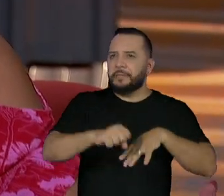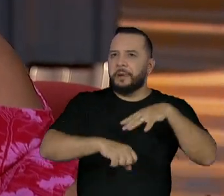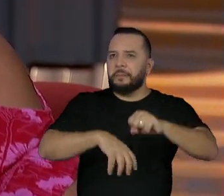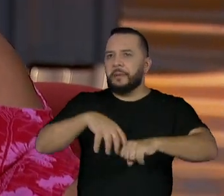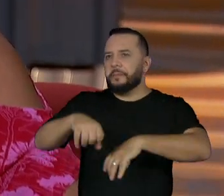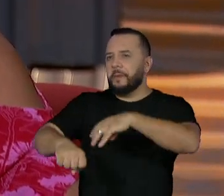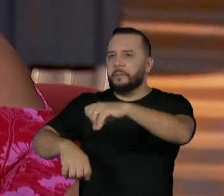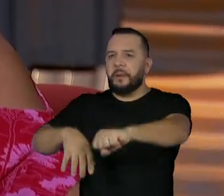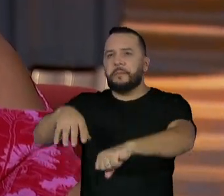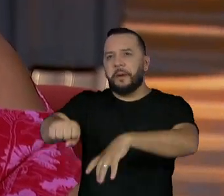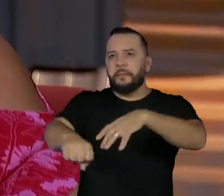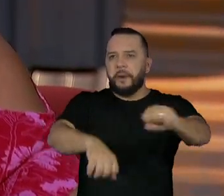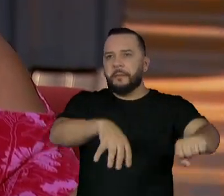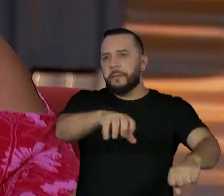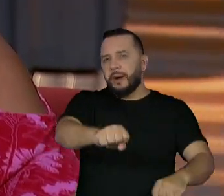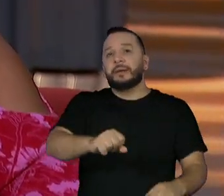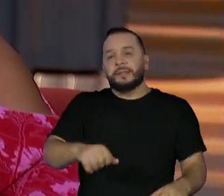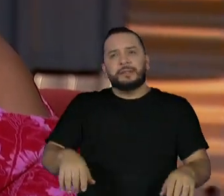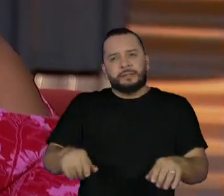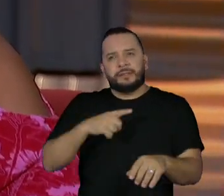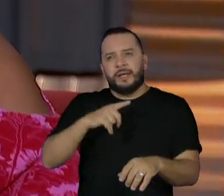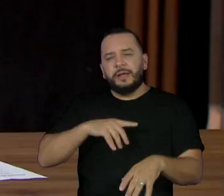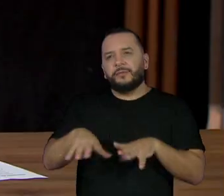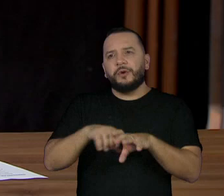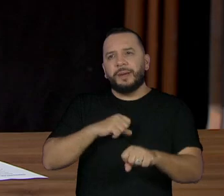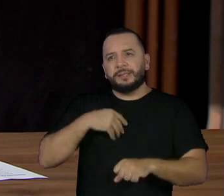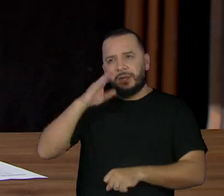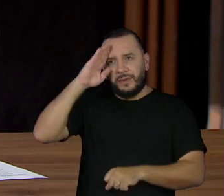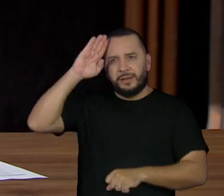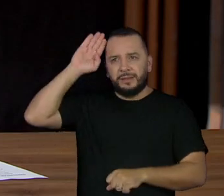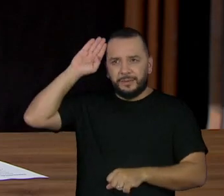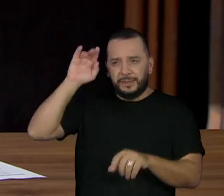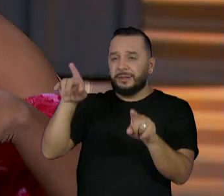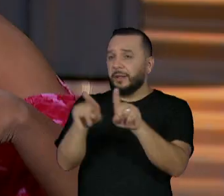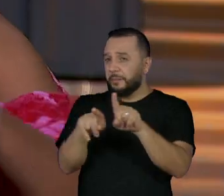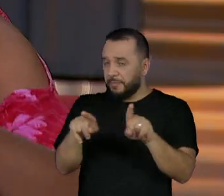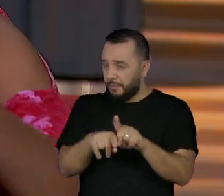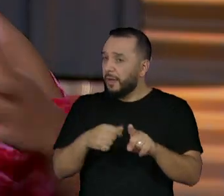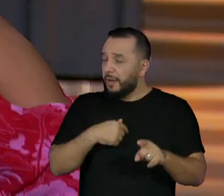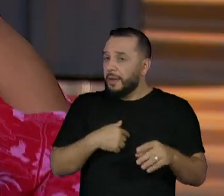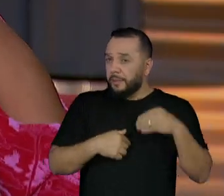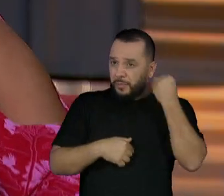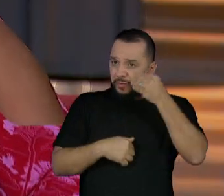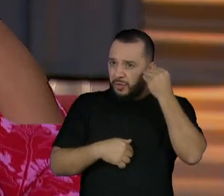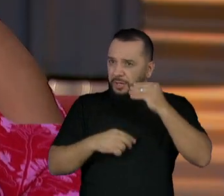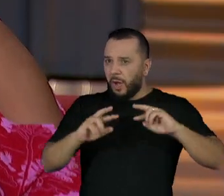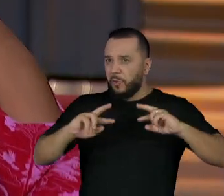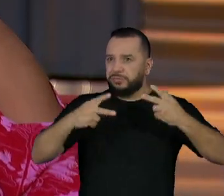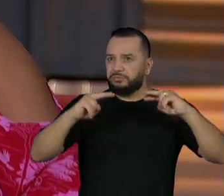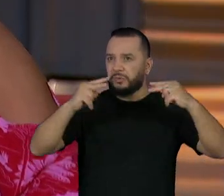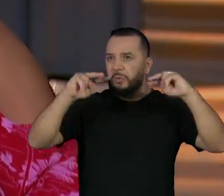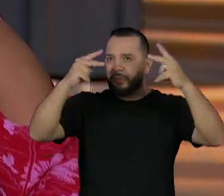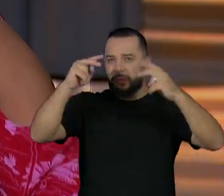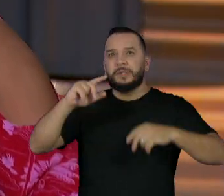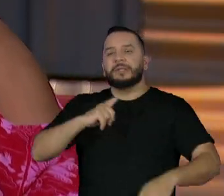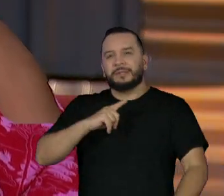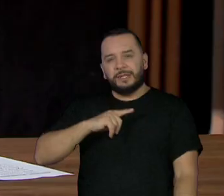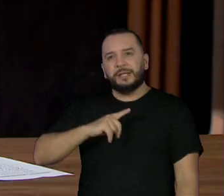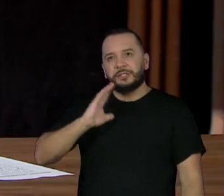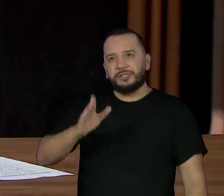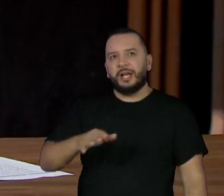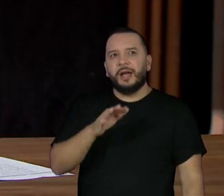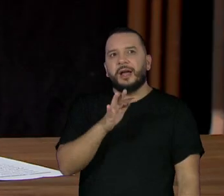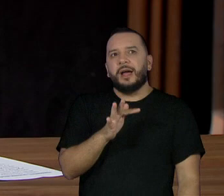de formulação acadêmica, mas inclusive profissional. A gente tem influencers negras, a Faida Bello, por exemplo, que